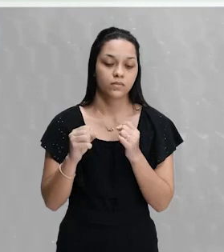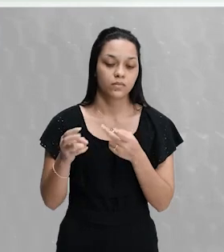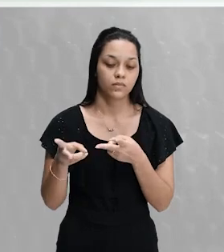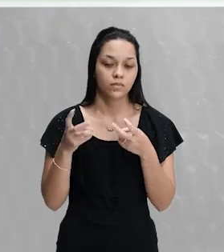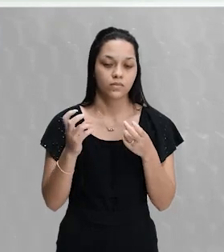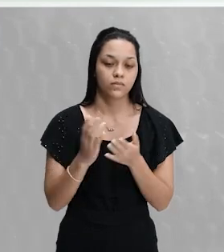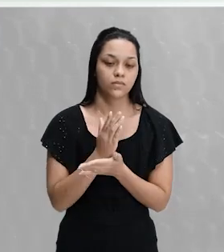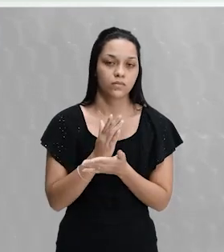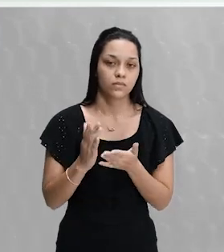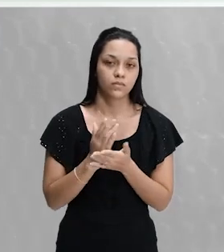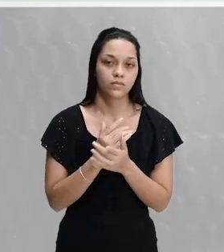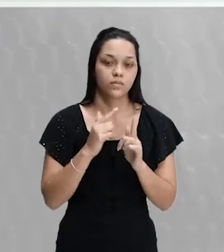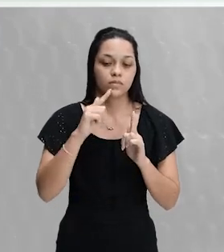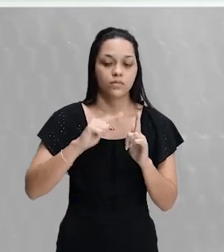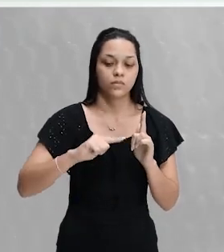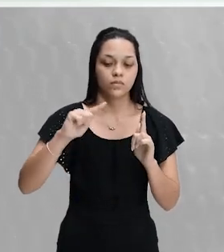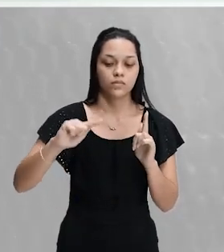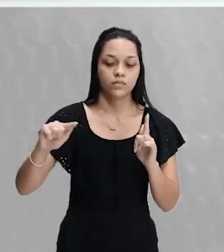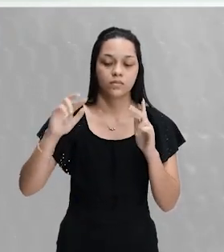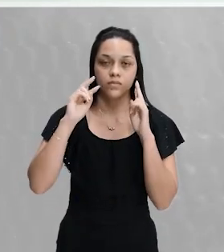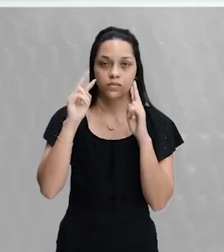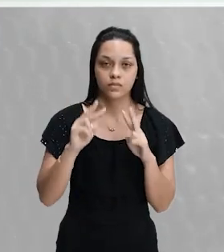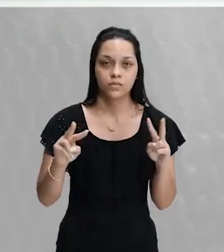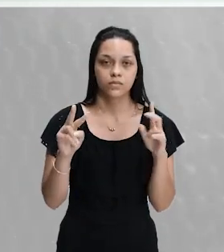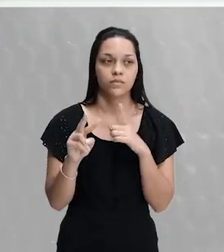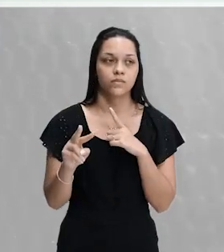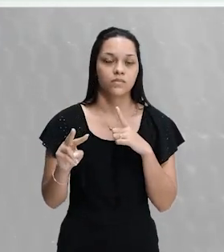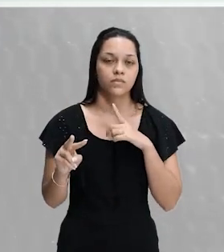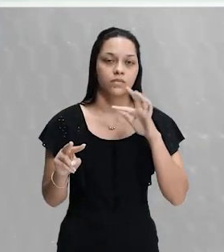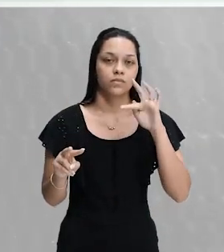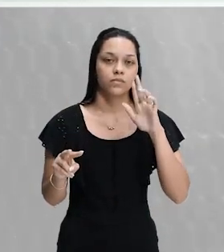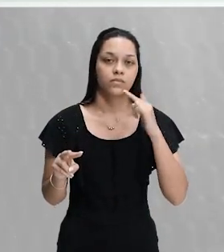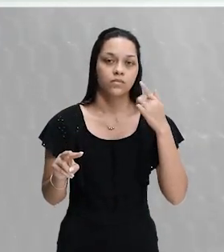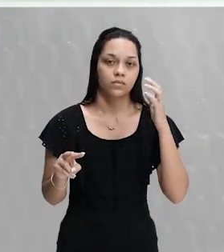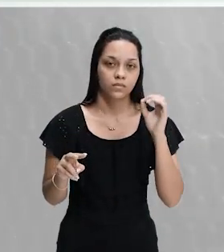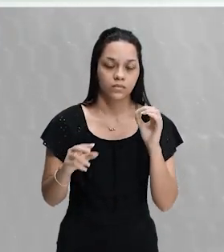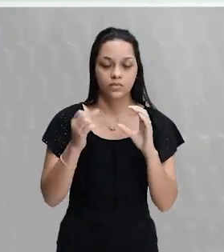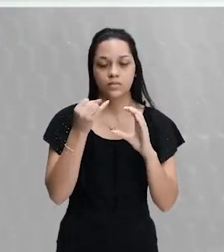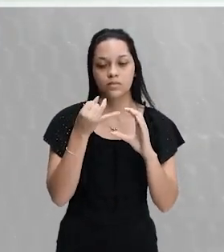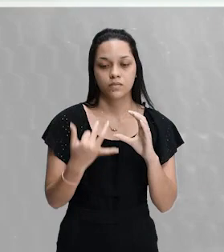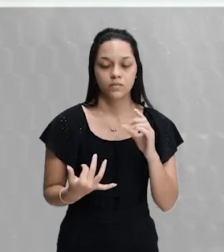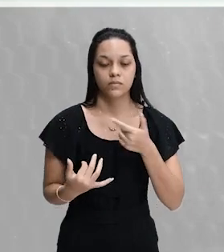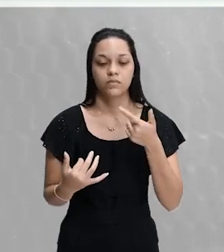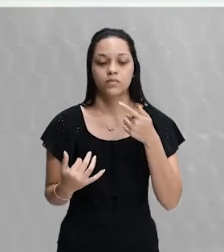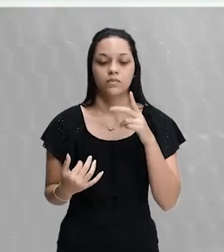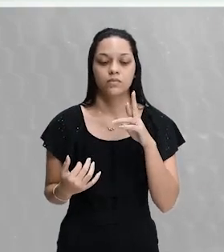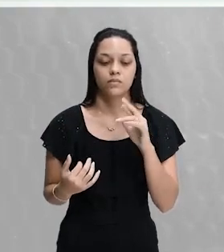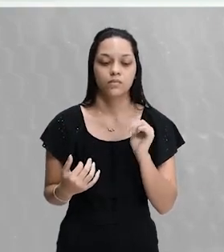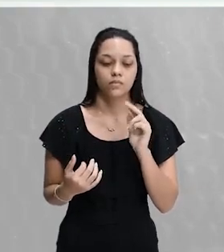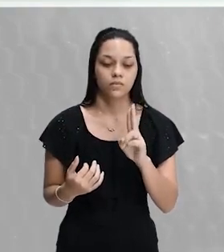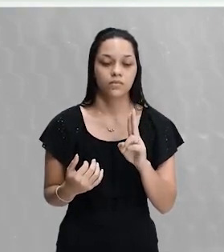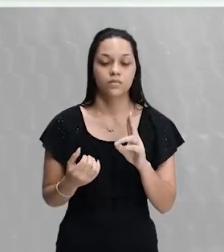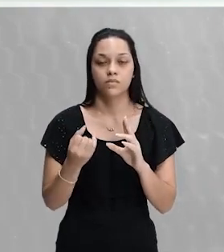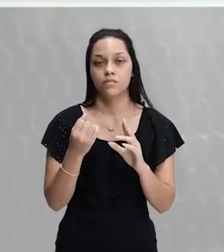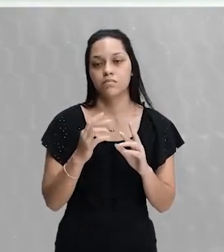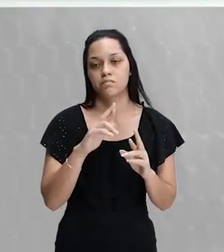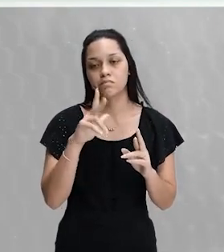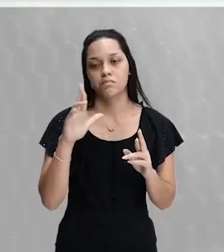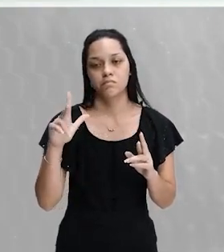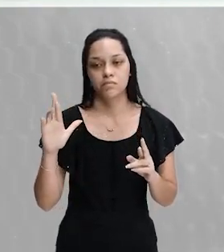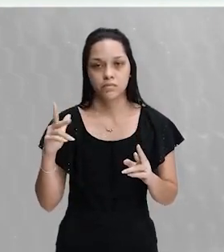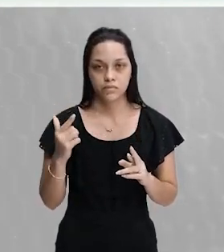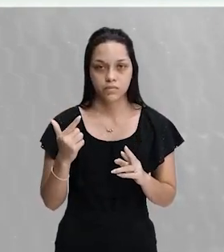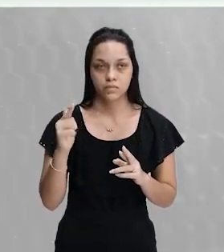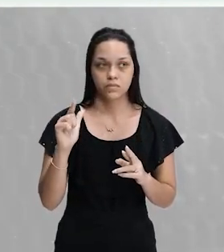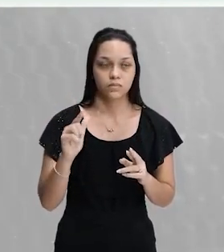observar em relação a esse gráfico. Veja que uma função e uma característica da função do segundo grau, diferentemente de outras funções.